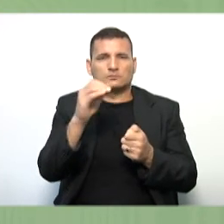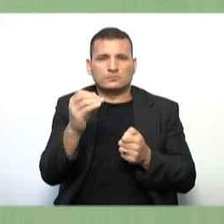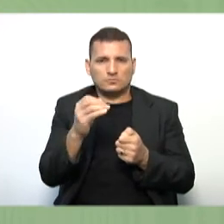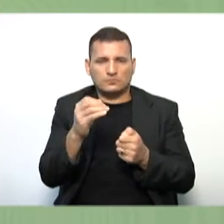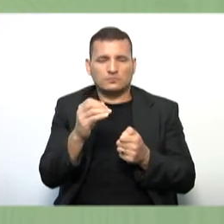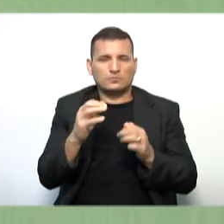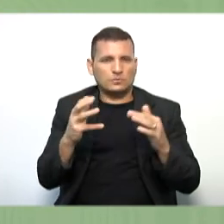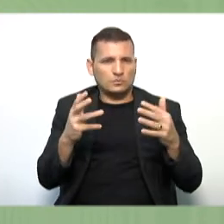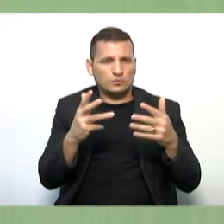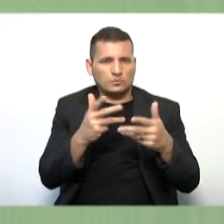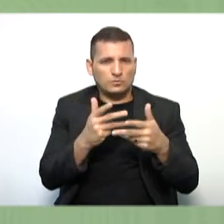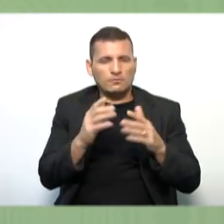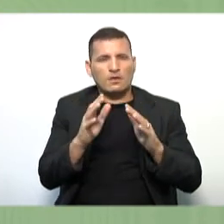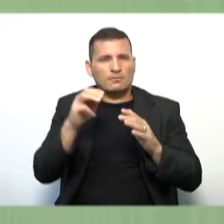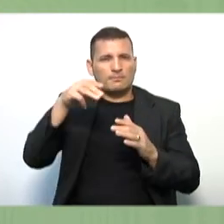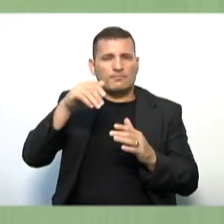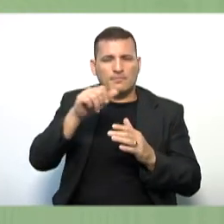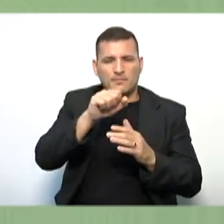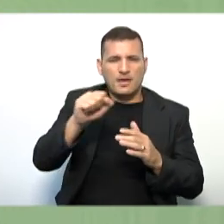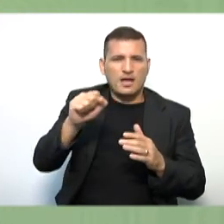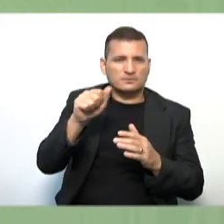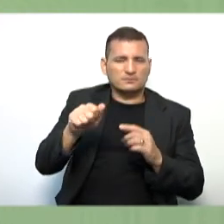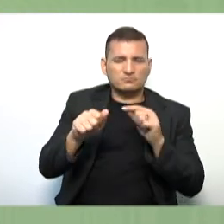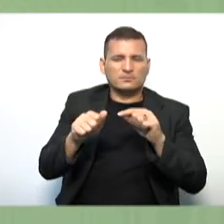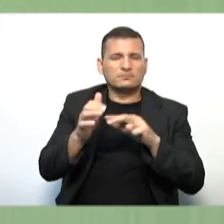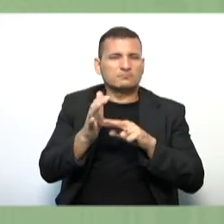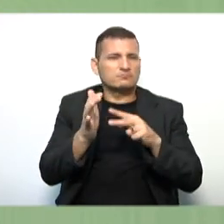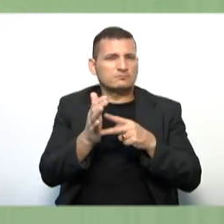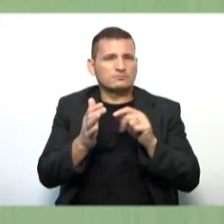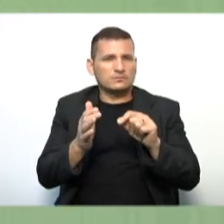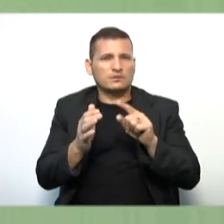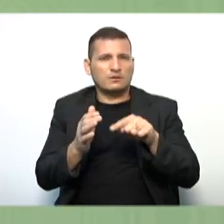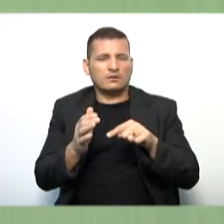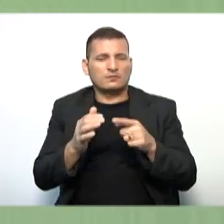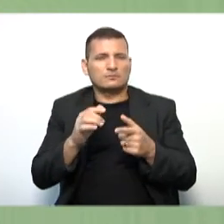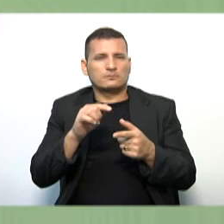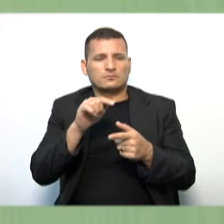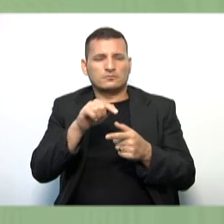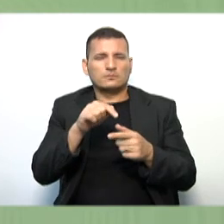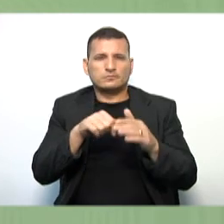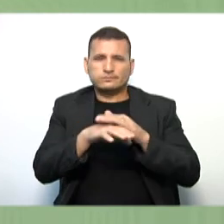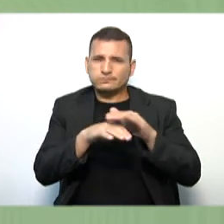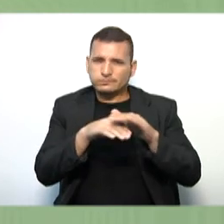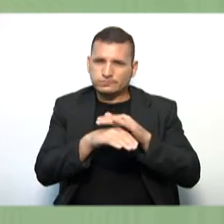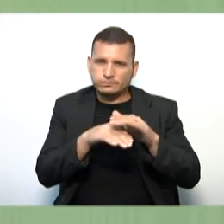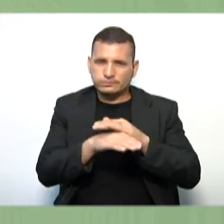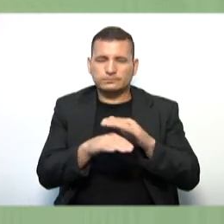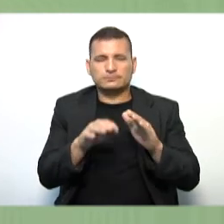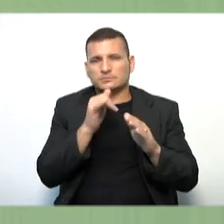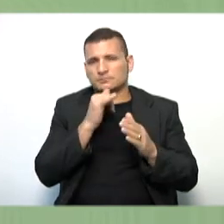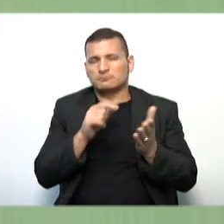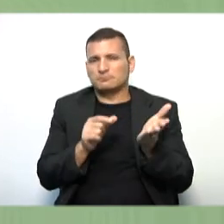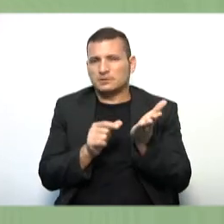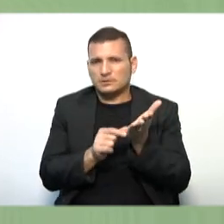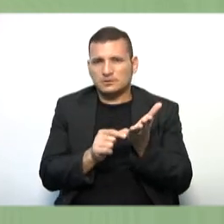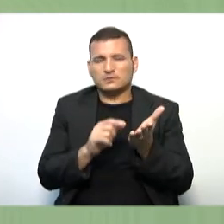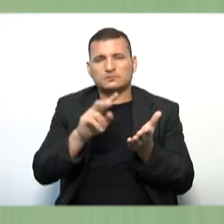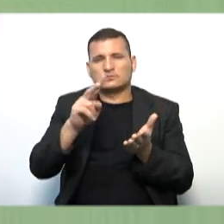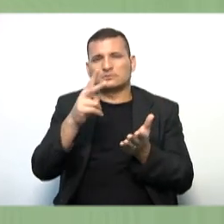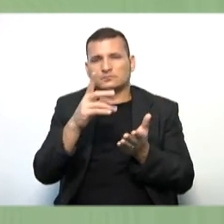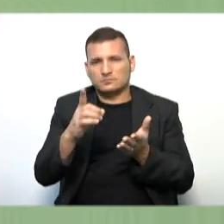em massa. Quando a gente fala em massa, nós estamos falando de um dispositivo de armazenamento como um pendrive, um HD,